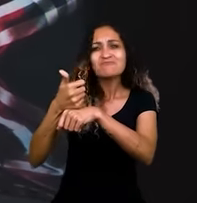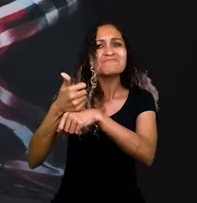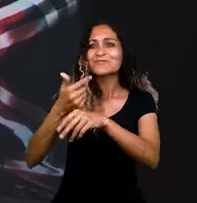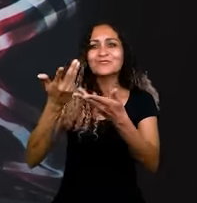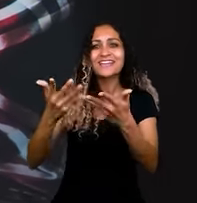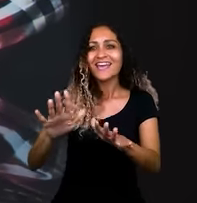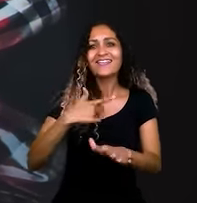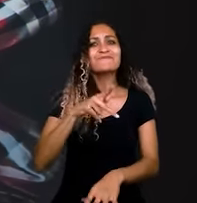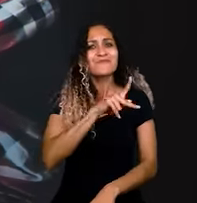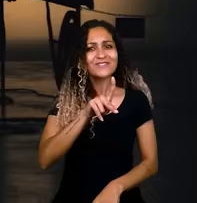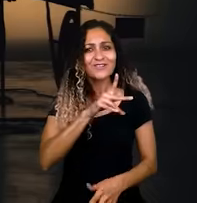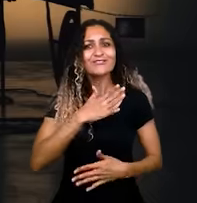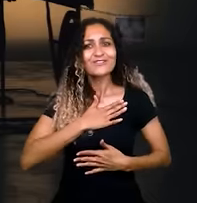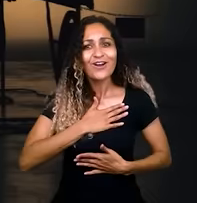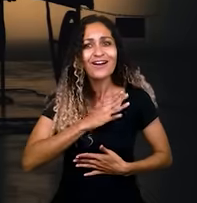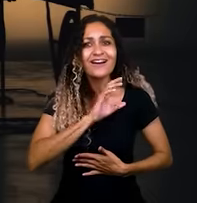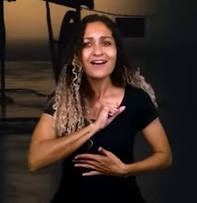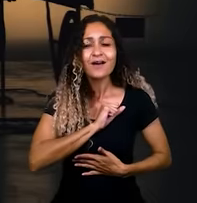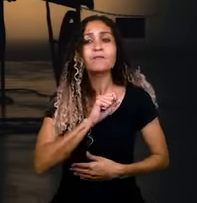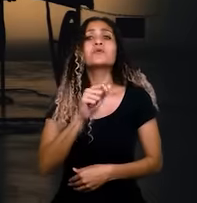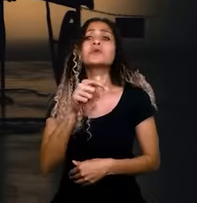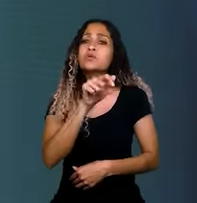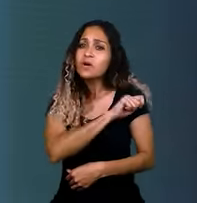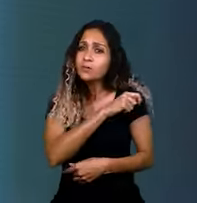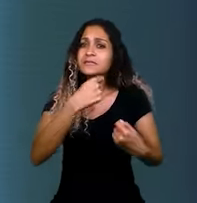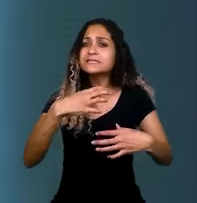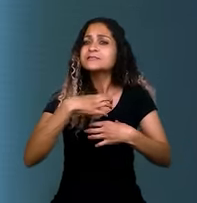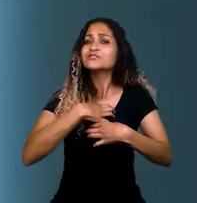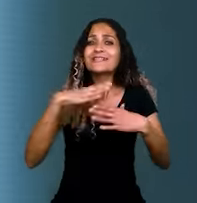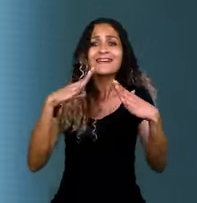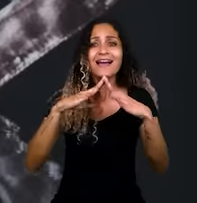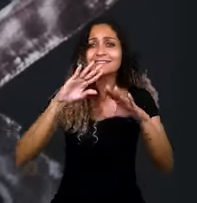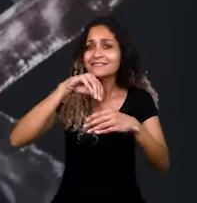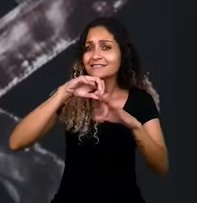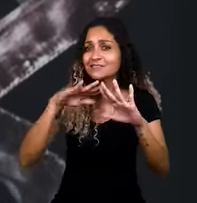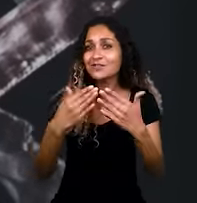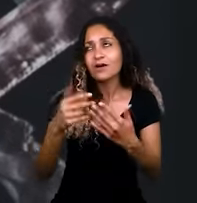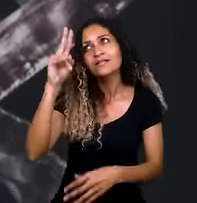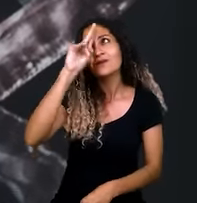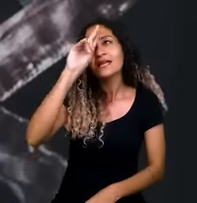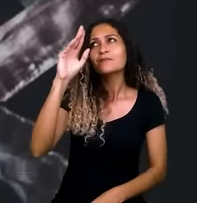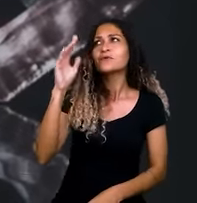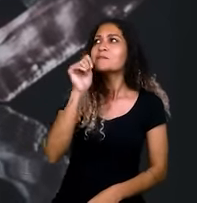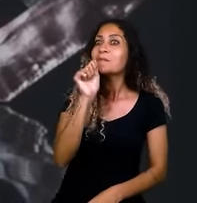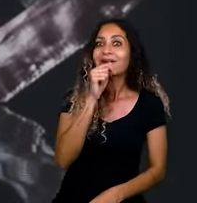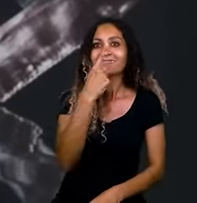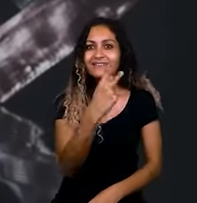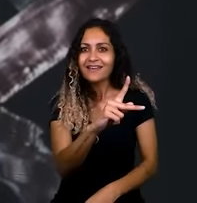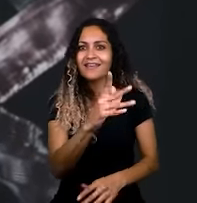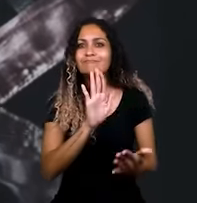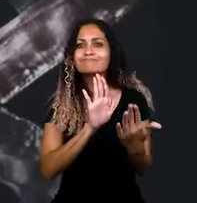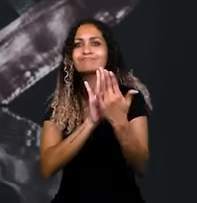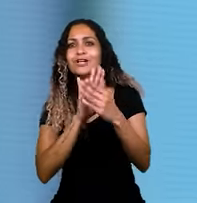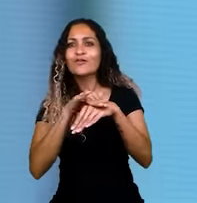profissão que não seja como professora. O aluno, ele precisa se sentir em casa. E eu lembro bem que a mãe veio pedir para mim, para